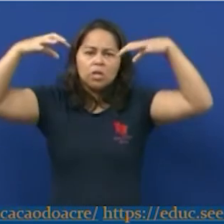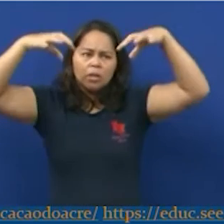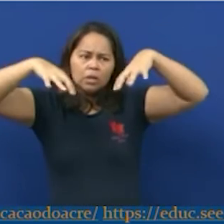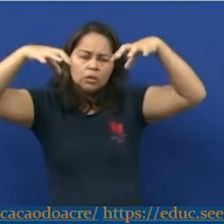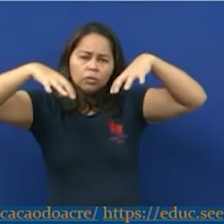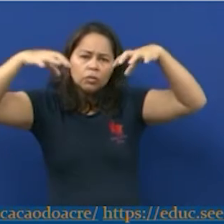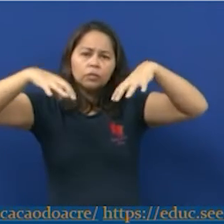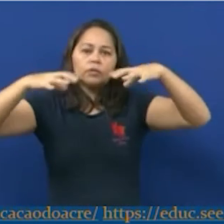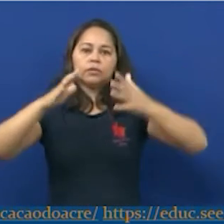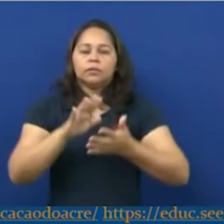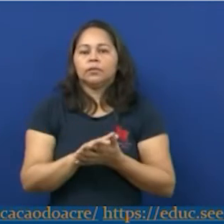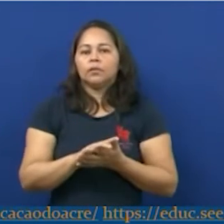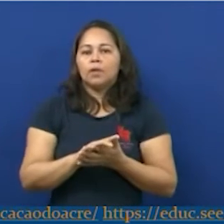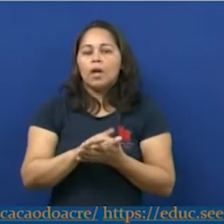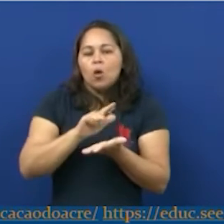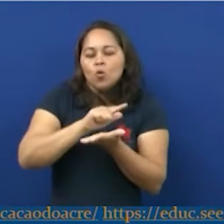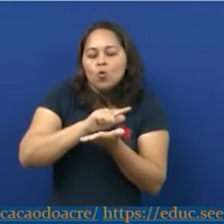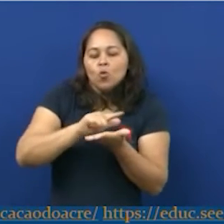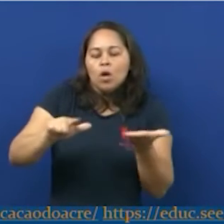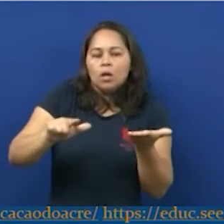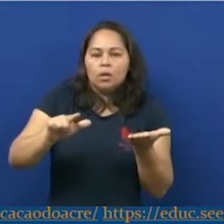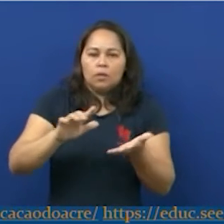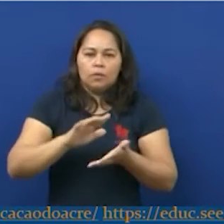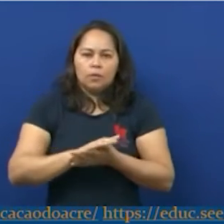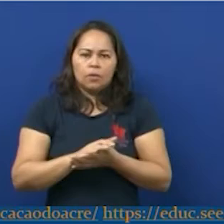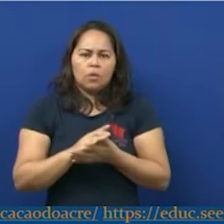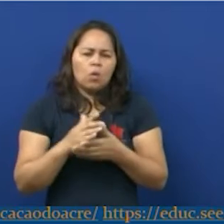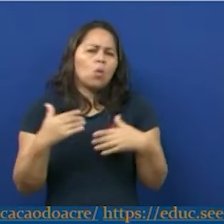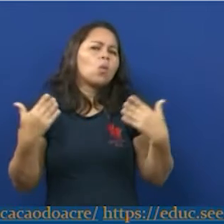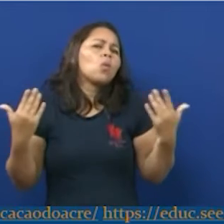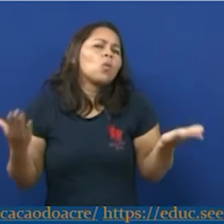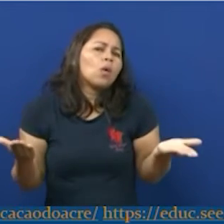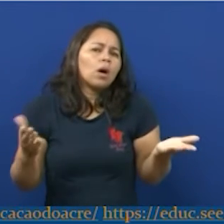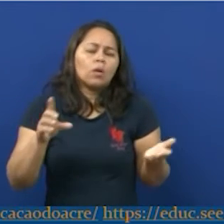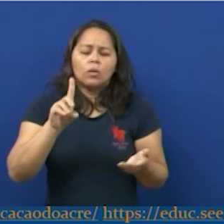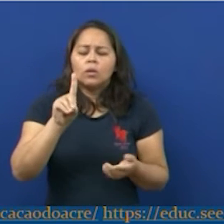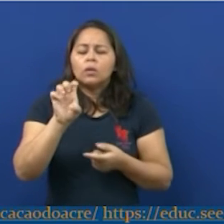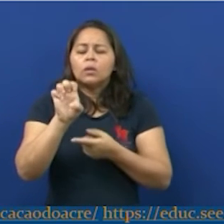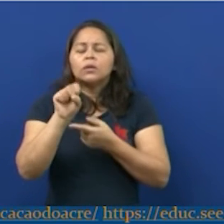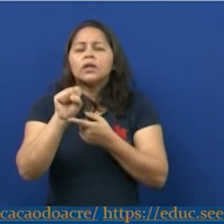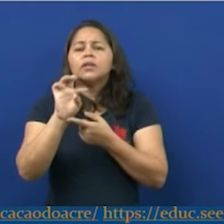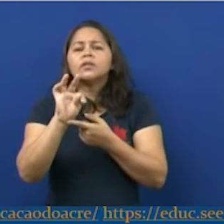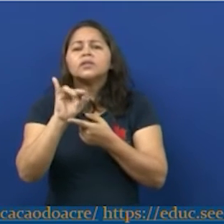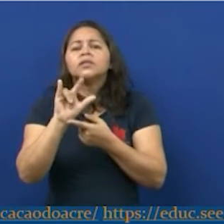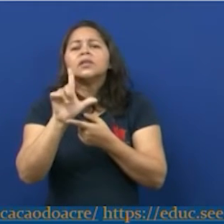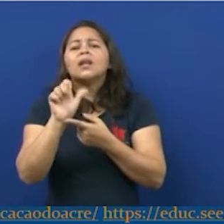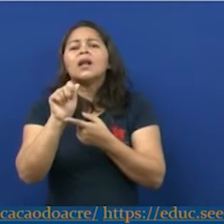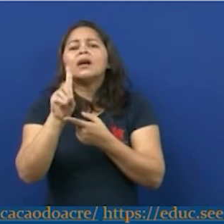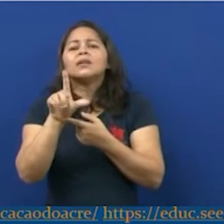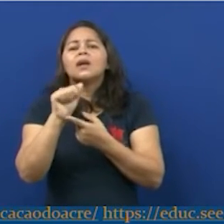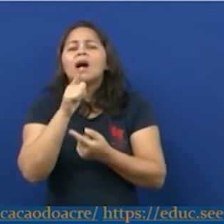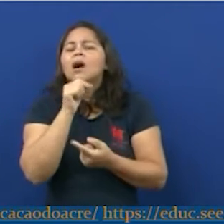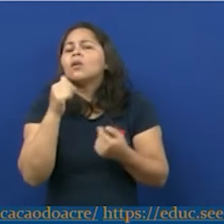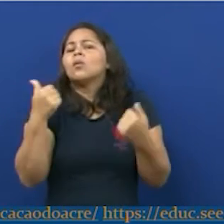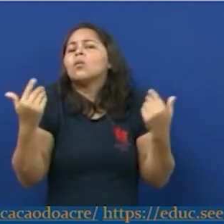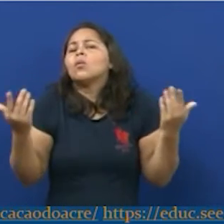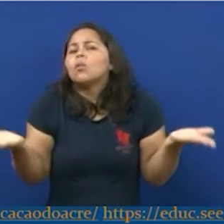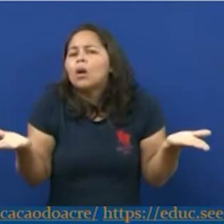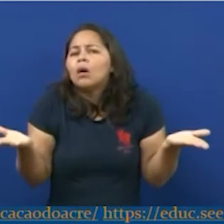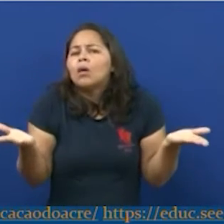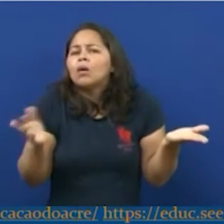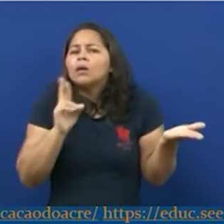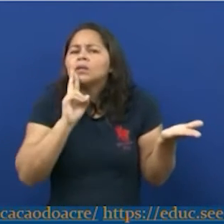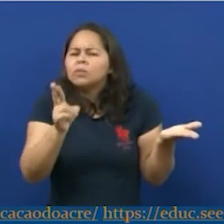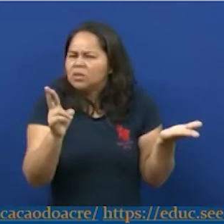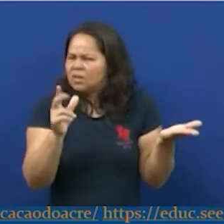destilada. Então vamos observar aí 2 segundinhos para você pensar. Qual a alternativa que apresenta uma substância pura? Será que é a água